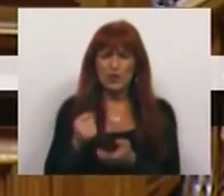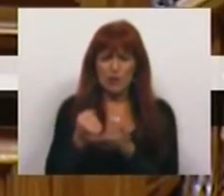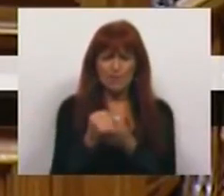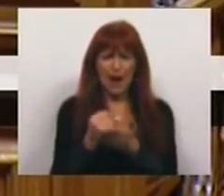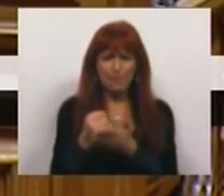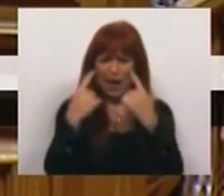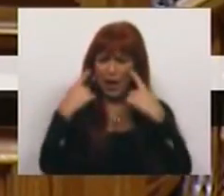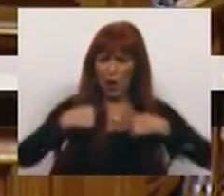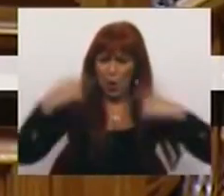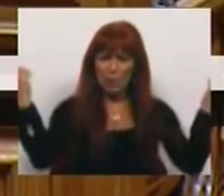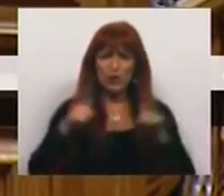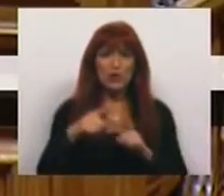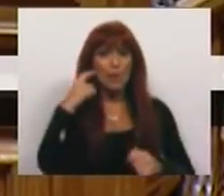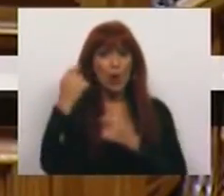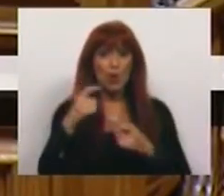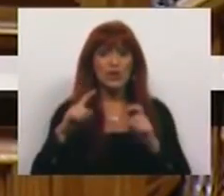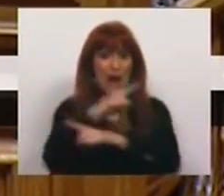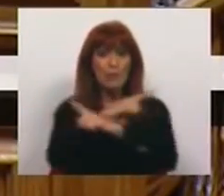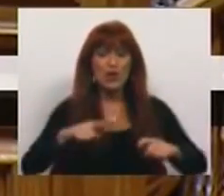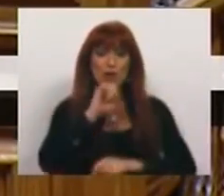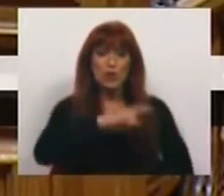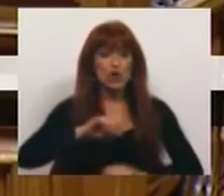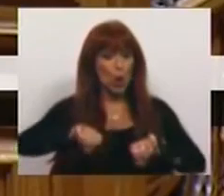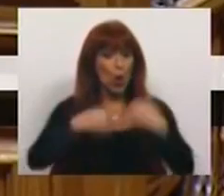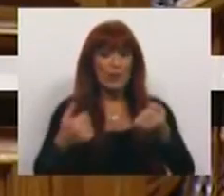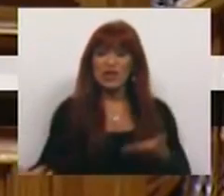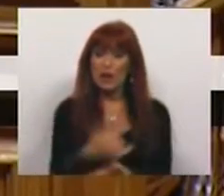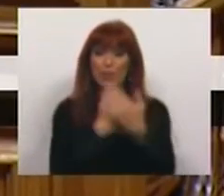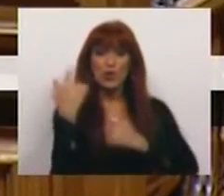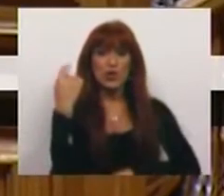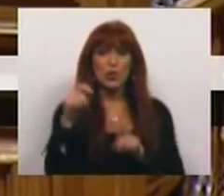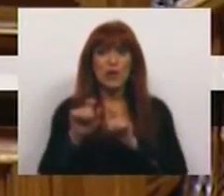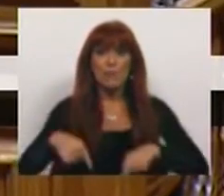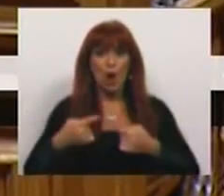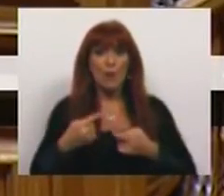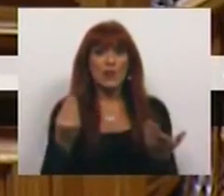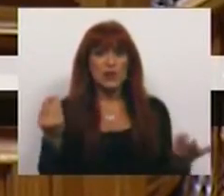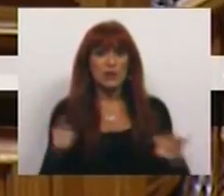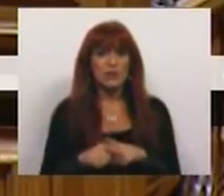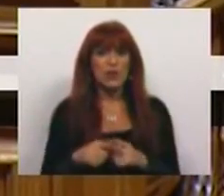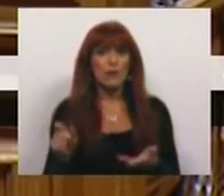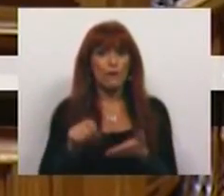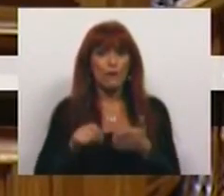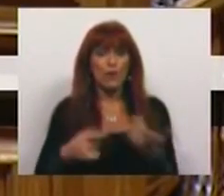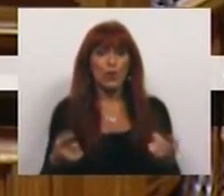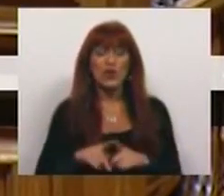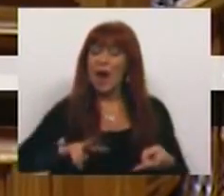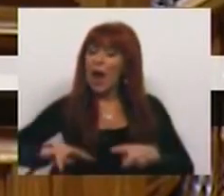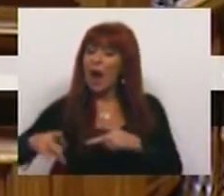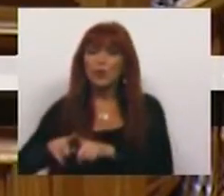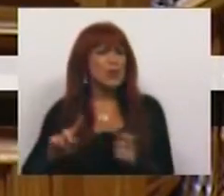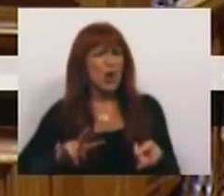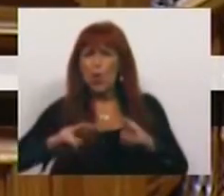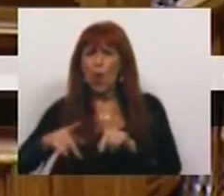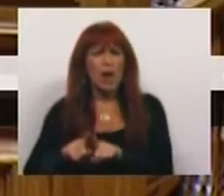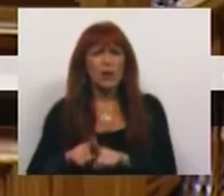subvenções públicas, procurando proibir a possibilidade dos partidos angariarem para concluir, os seus próprios meios deputado, fundos. Estas alterações não